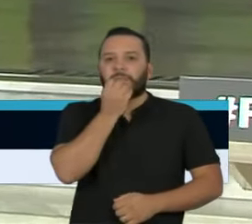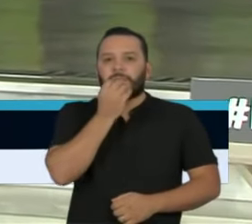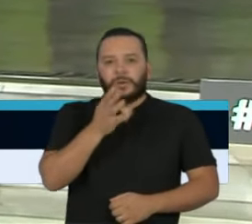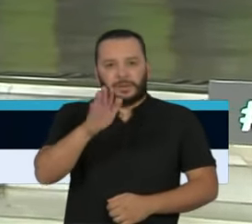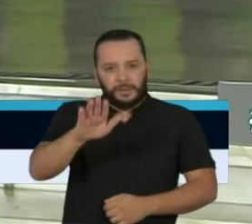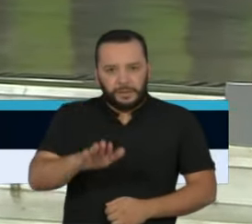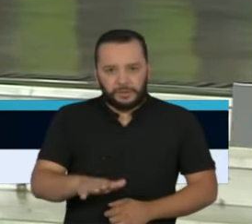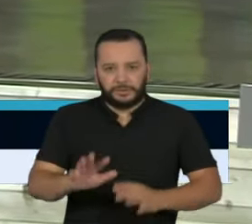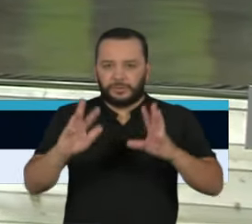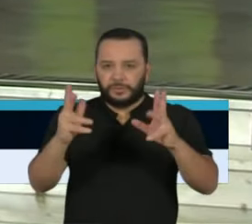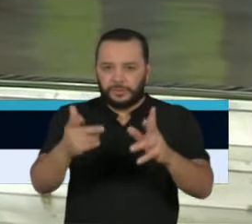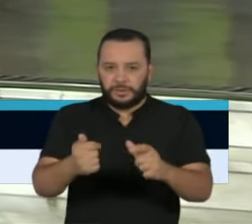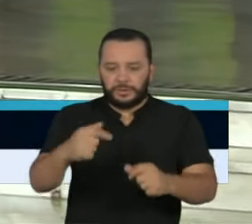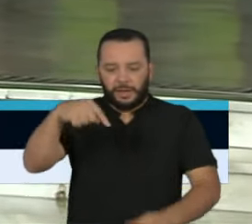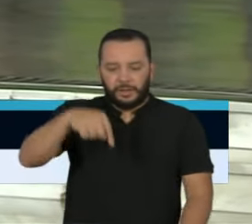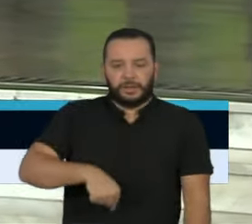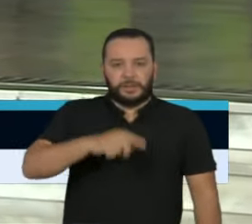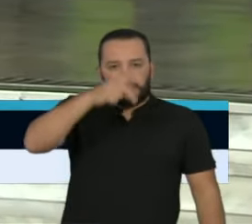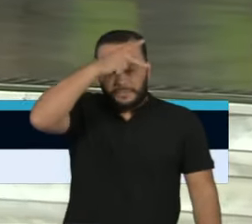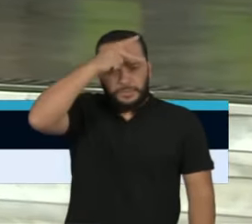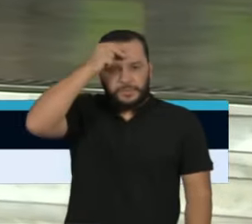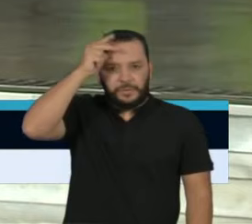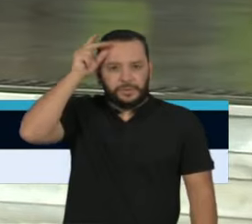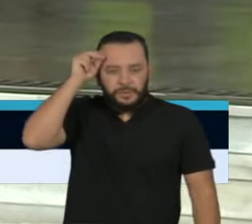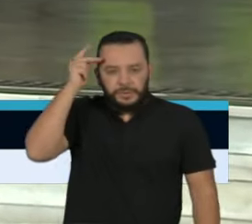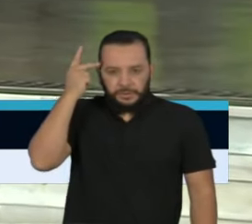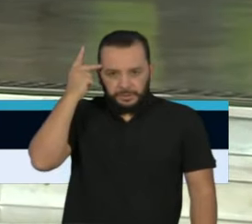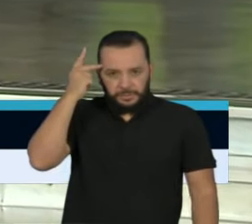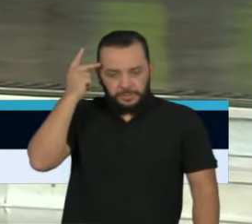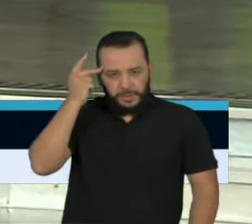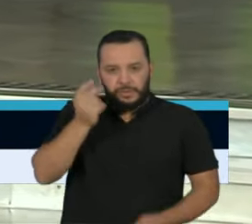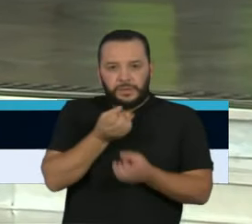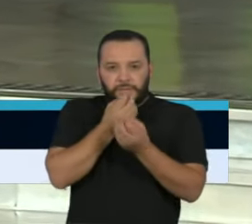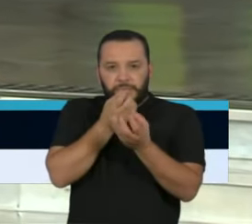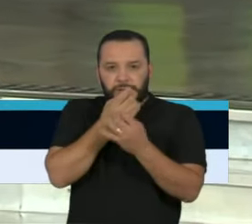Paulo, gostaria de informar que a partir de hoje,